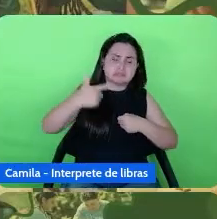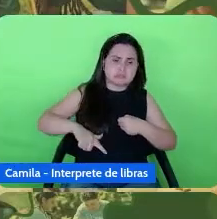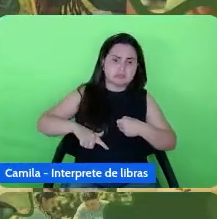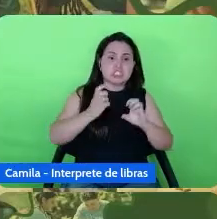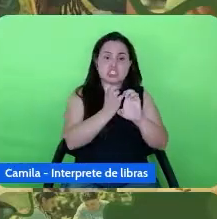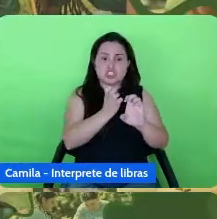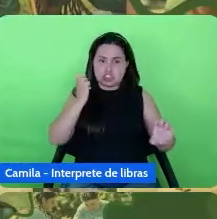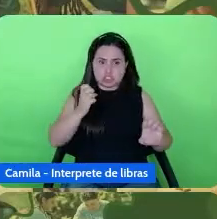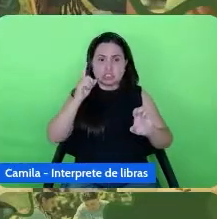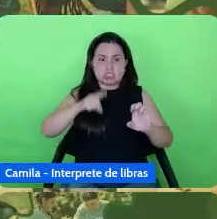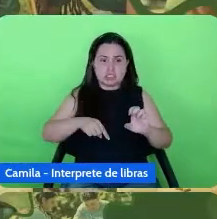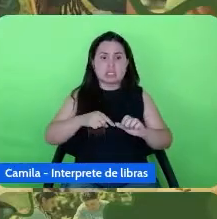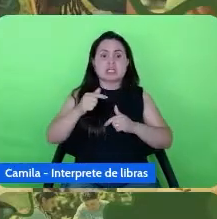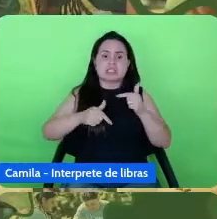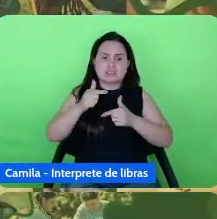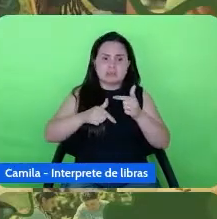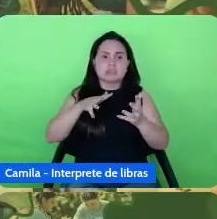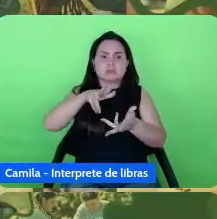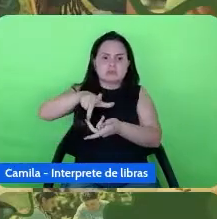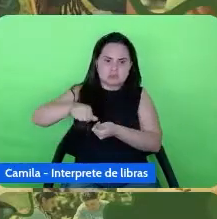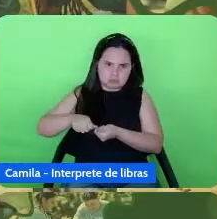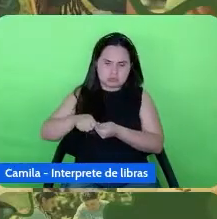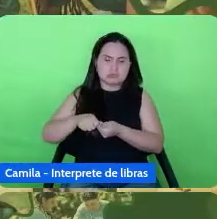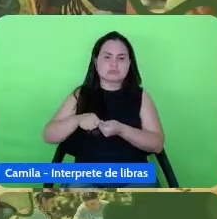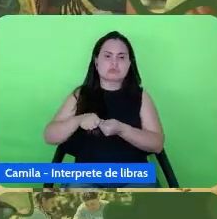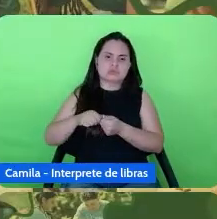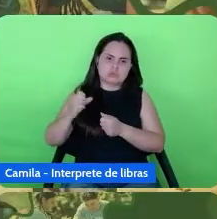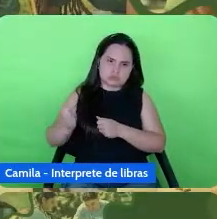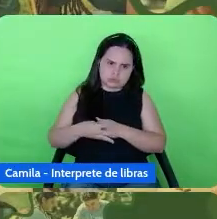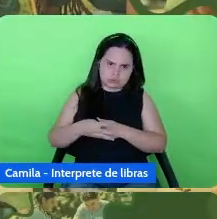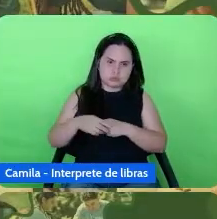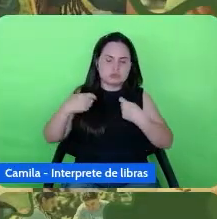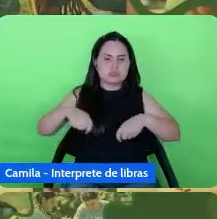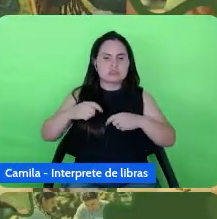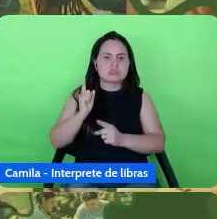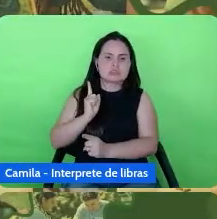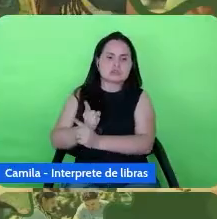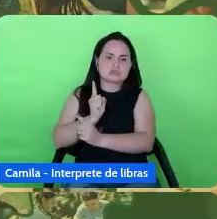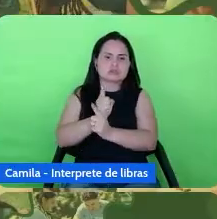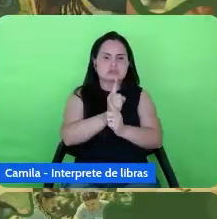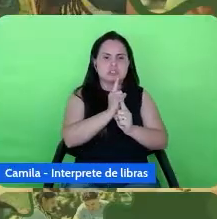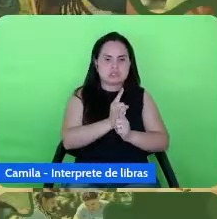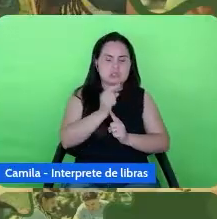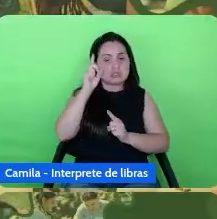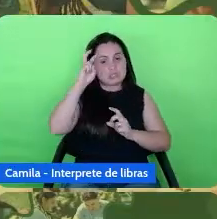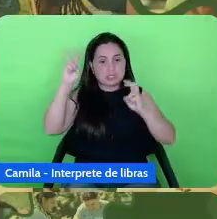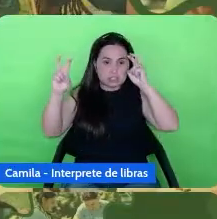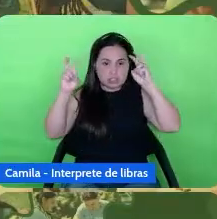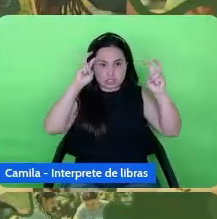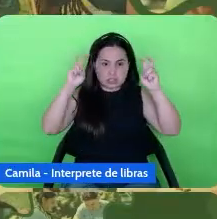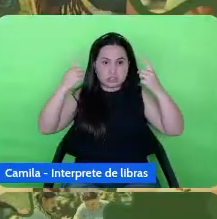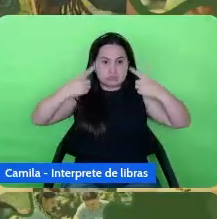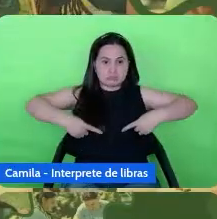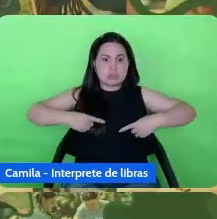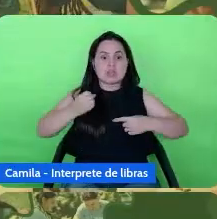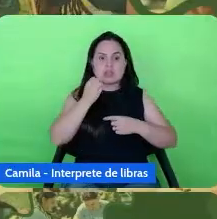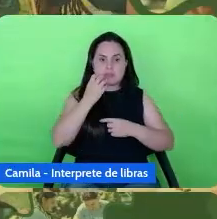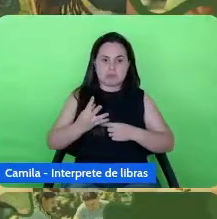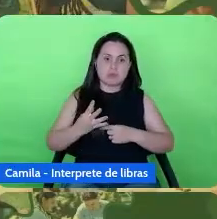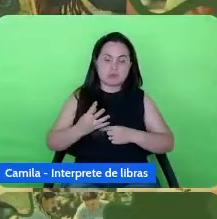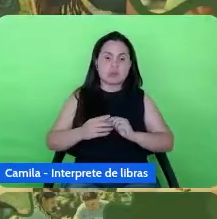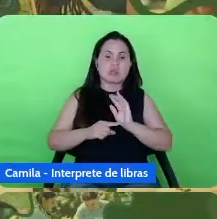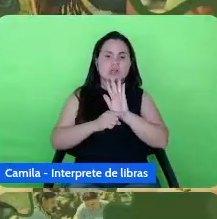papel essencial no mundo moderno. Tá? E tem que encontrar esses saberes. E isso é muito rico, tá? Isso aprofunda a